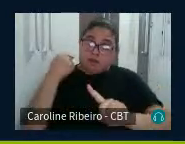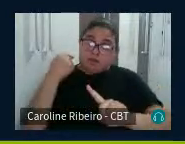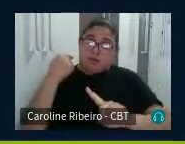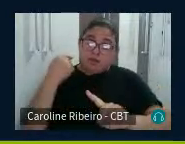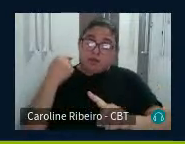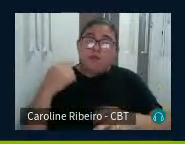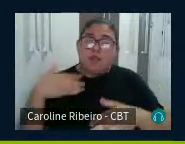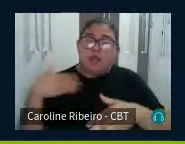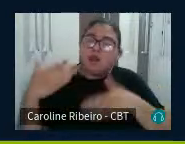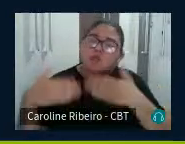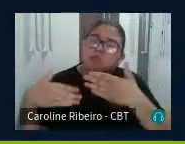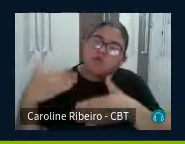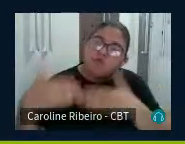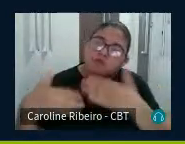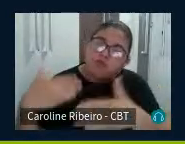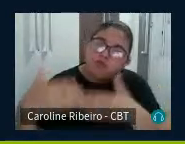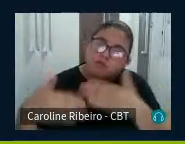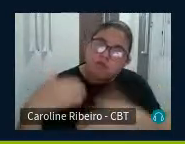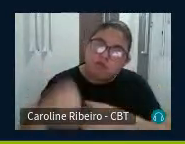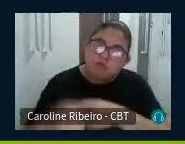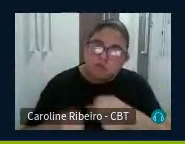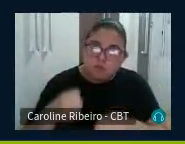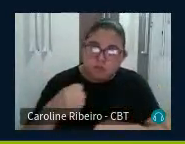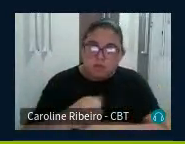dos anos, né, a Lei